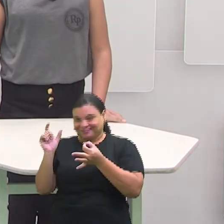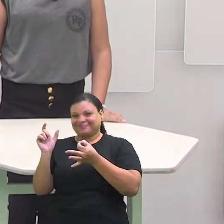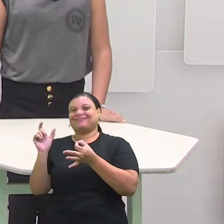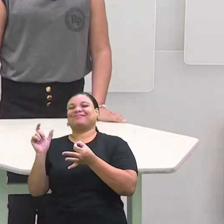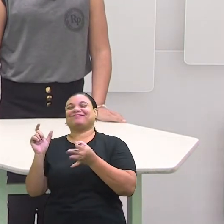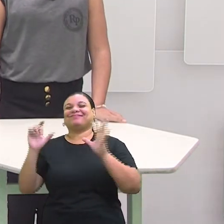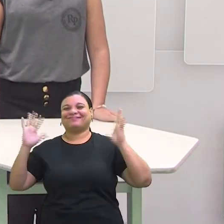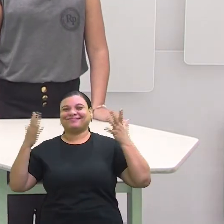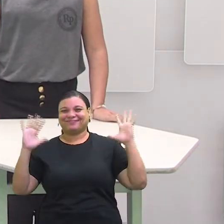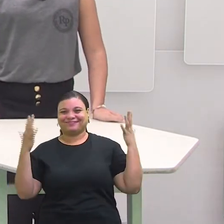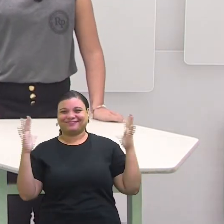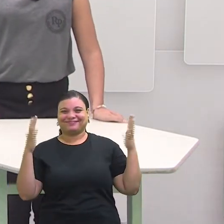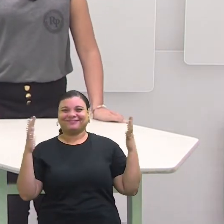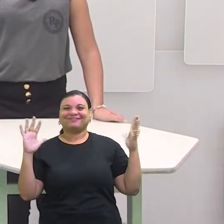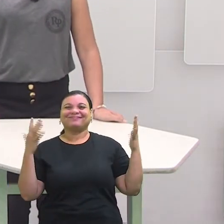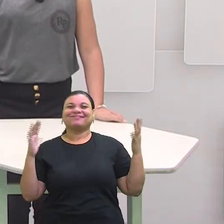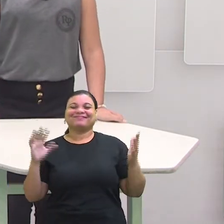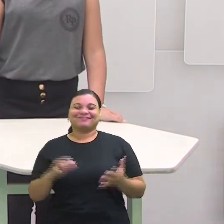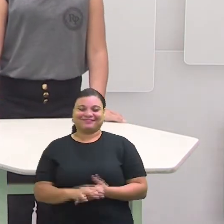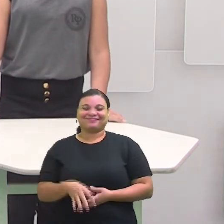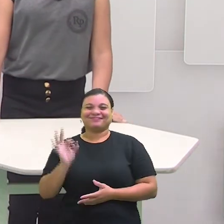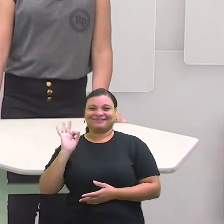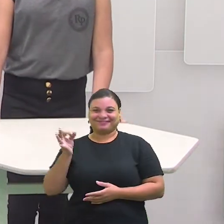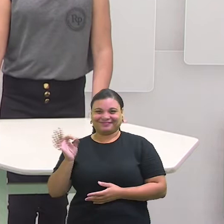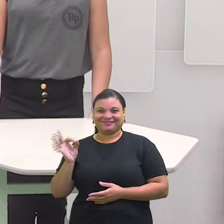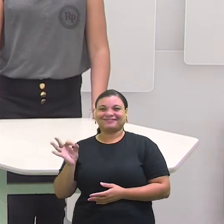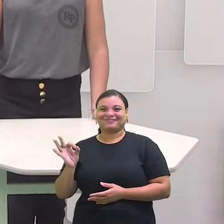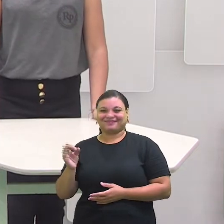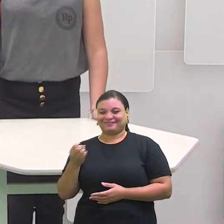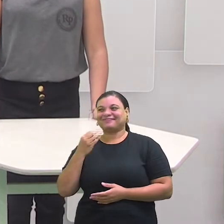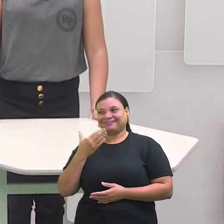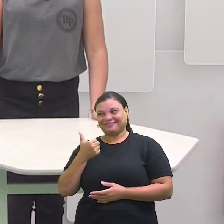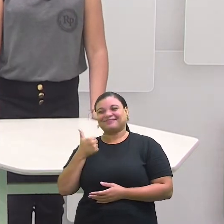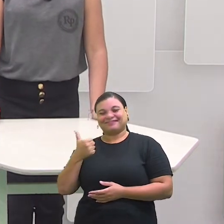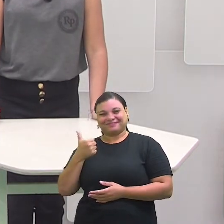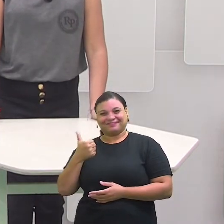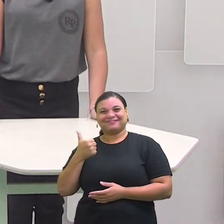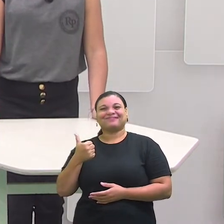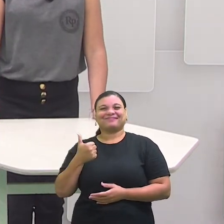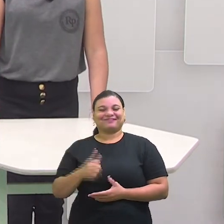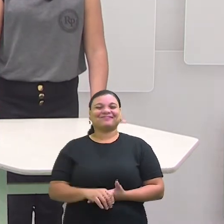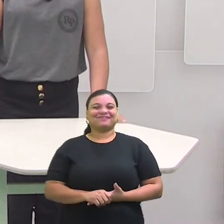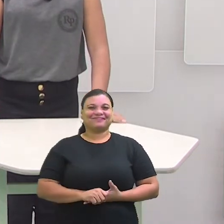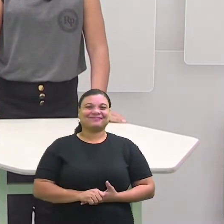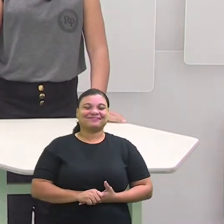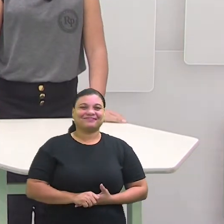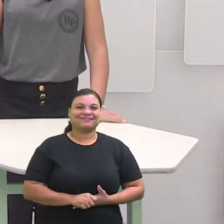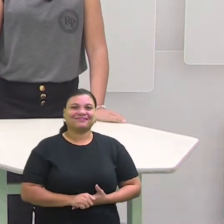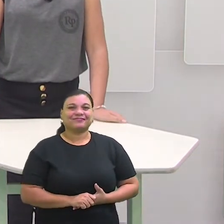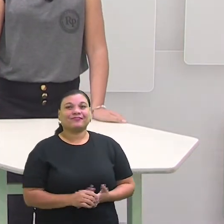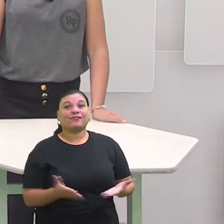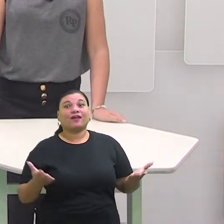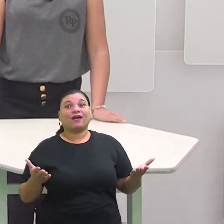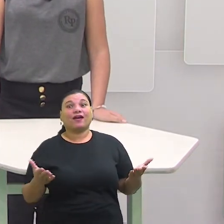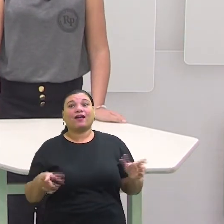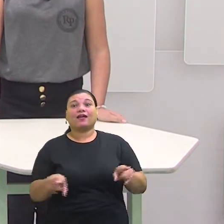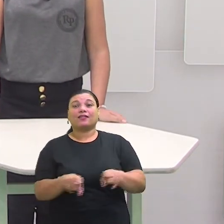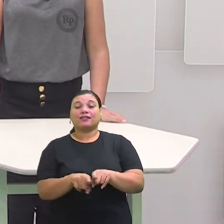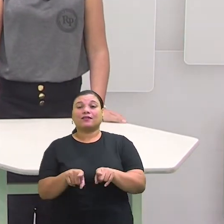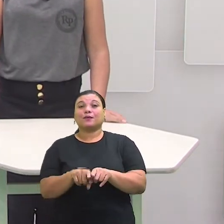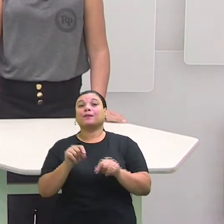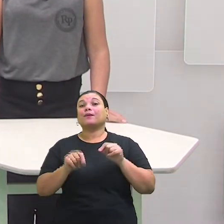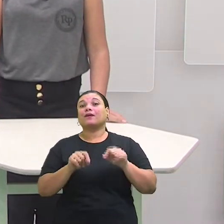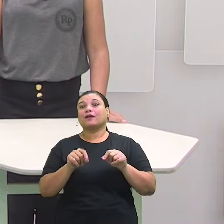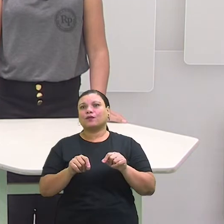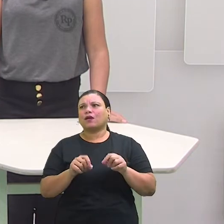correta, Nicole. É isso aí. Muito bom, meus parabéns. É isso aí. A gente, lembrando vocês, tá?